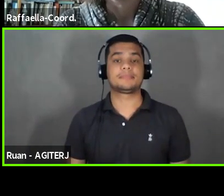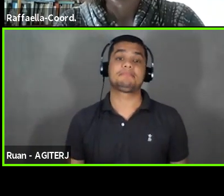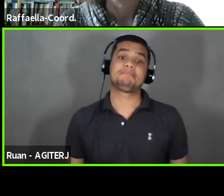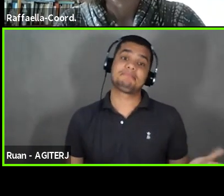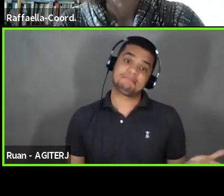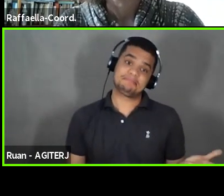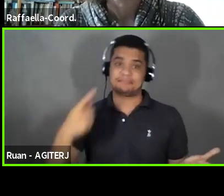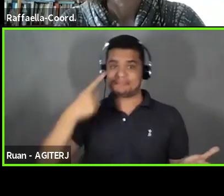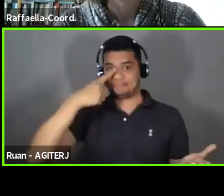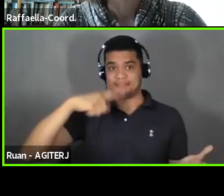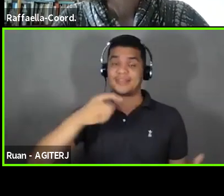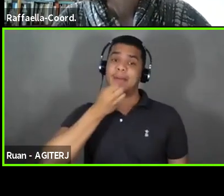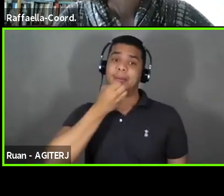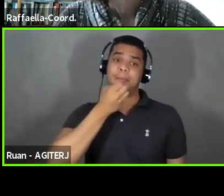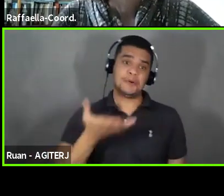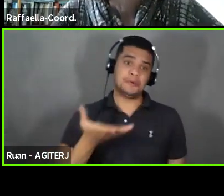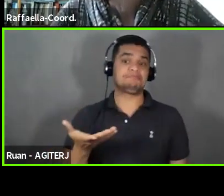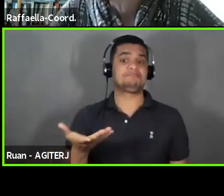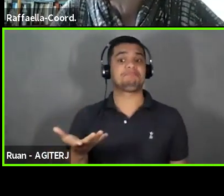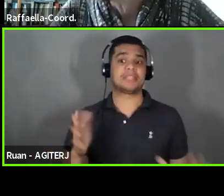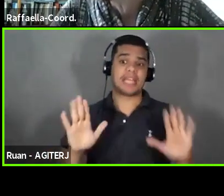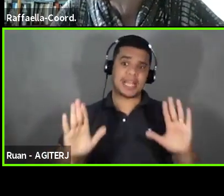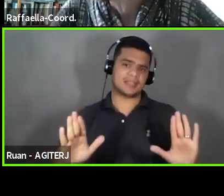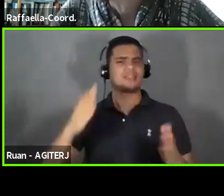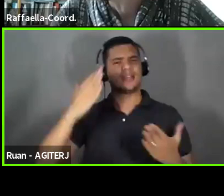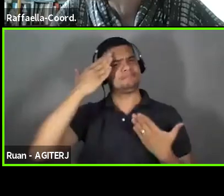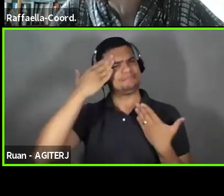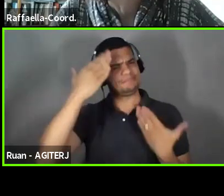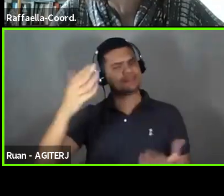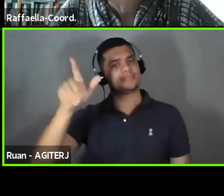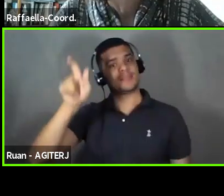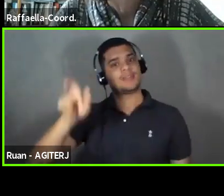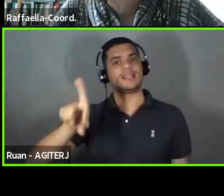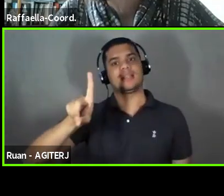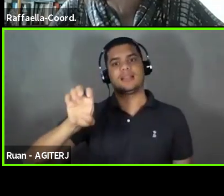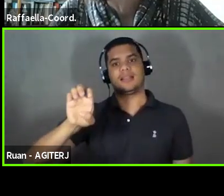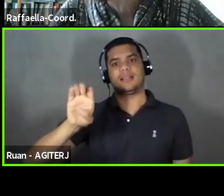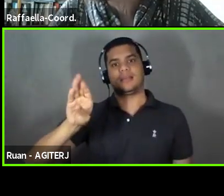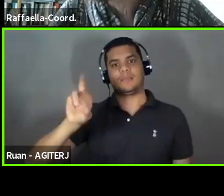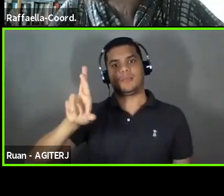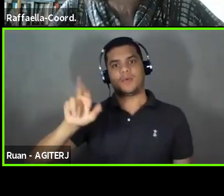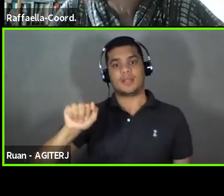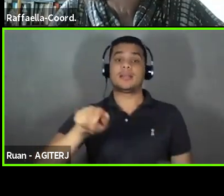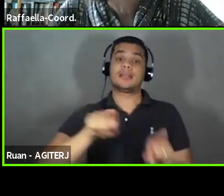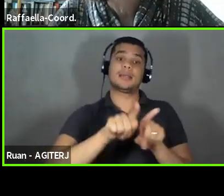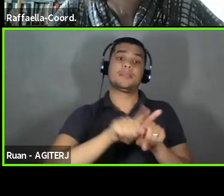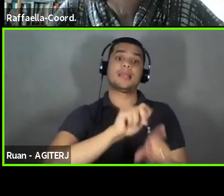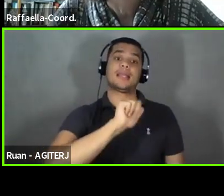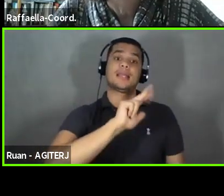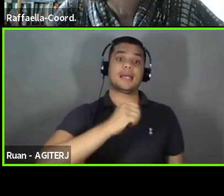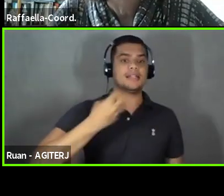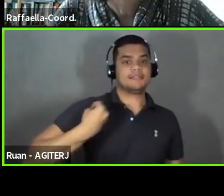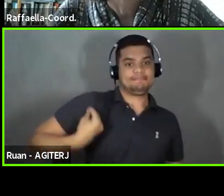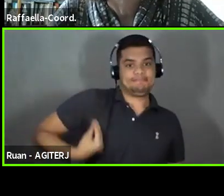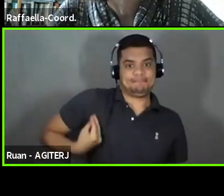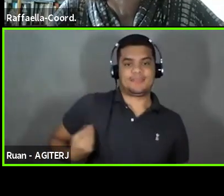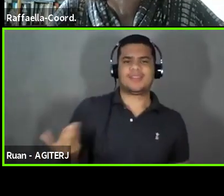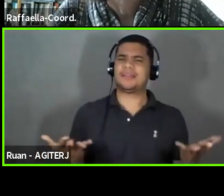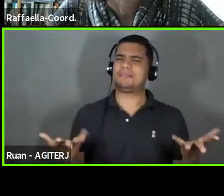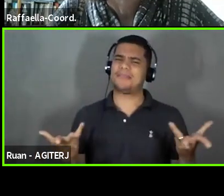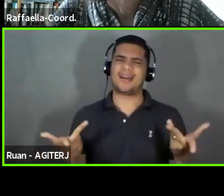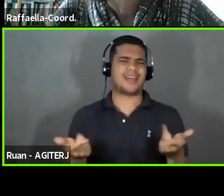era isso. Agradeço muitíssimo a Débora e a Ana pela presença, foi realmente